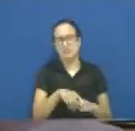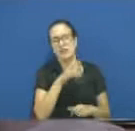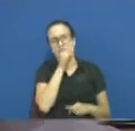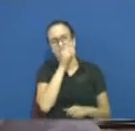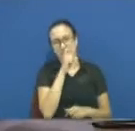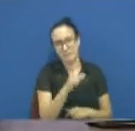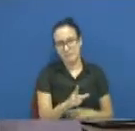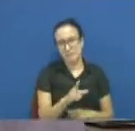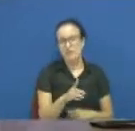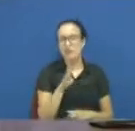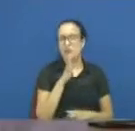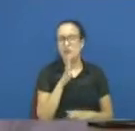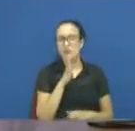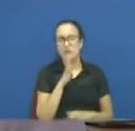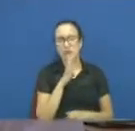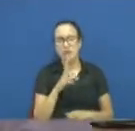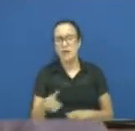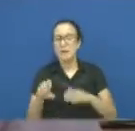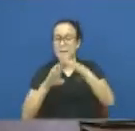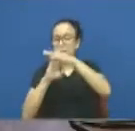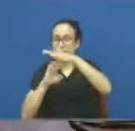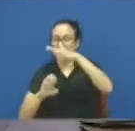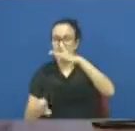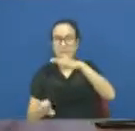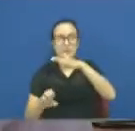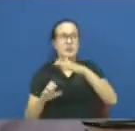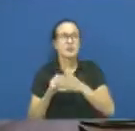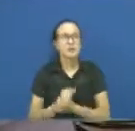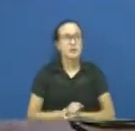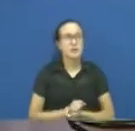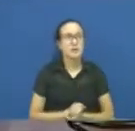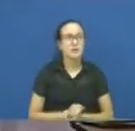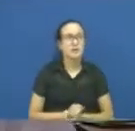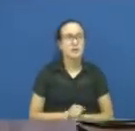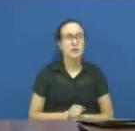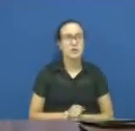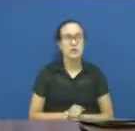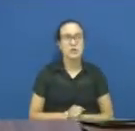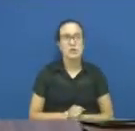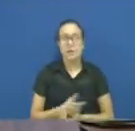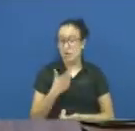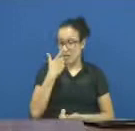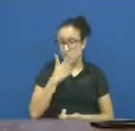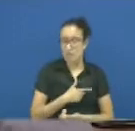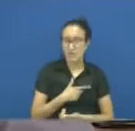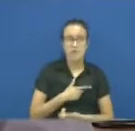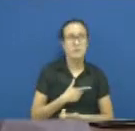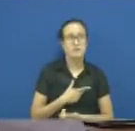Motors. É uma empresa que eu aprendi